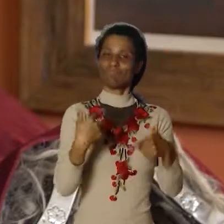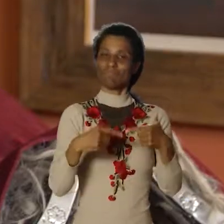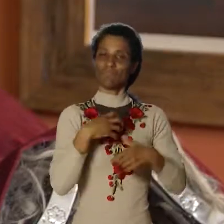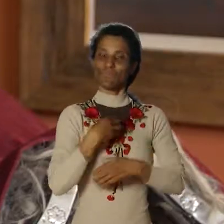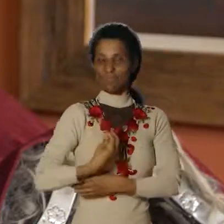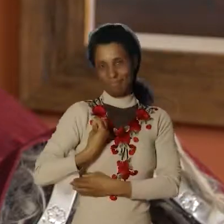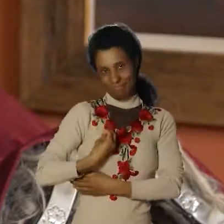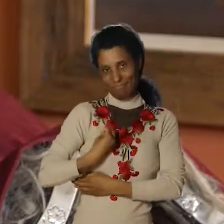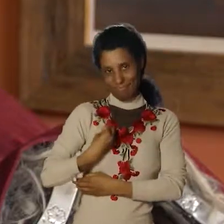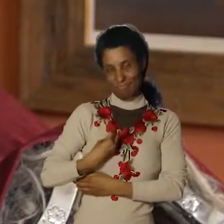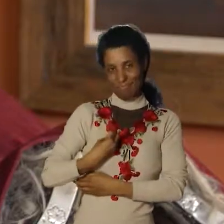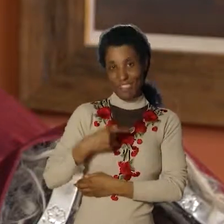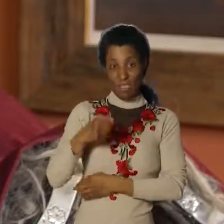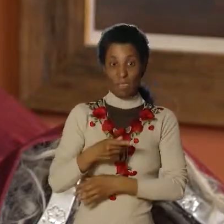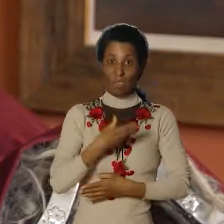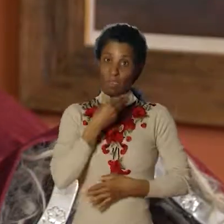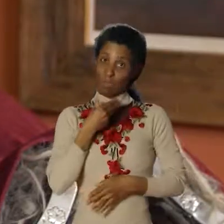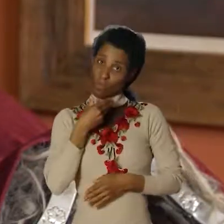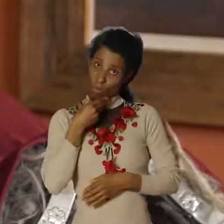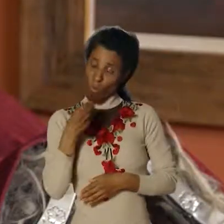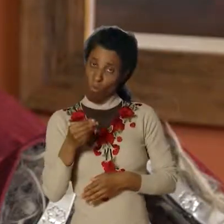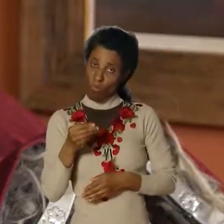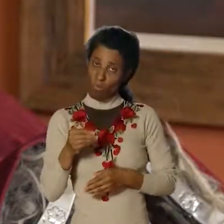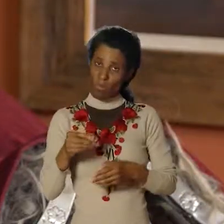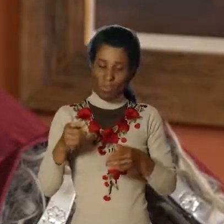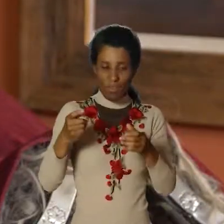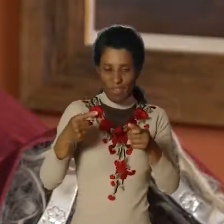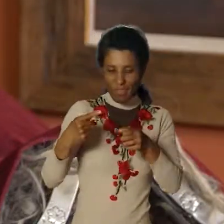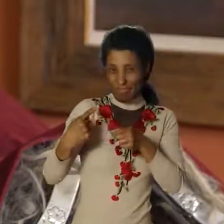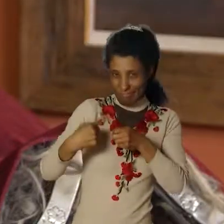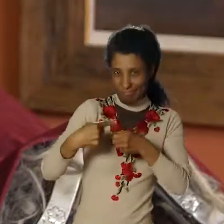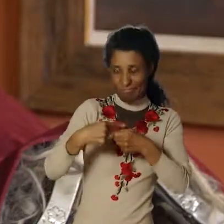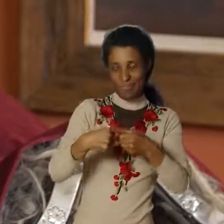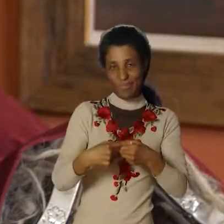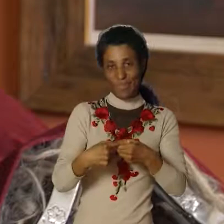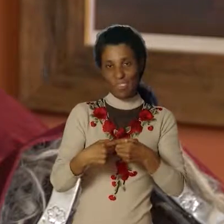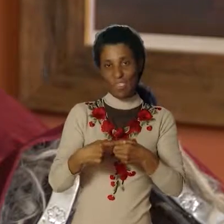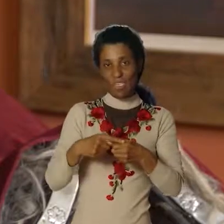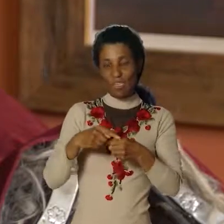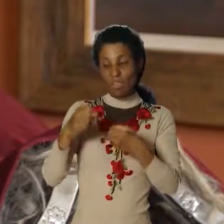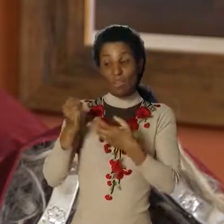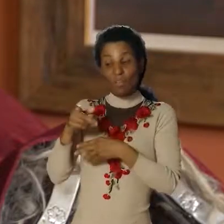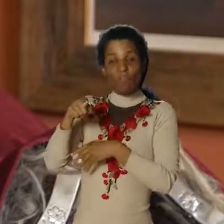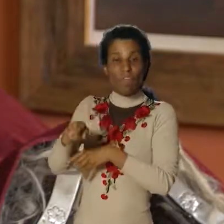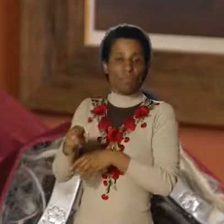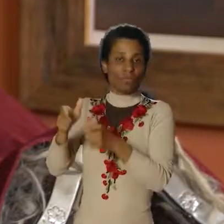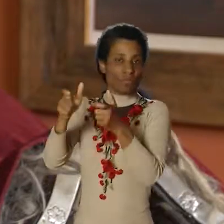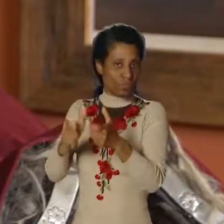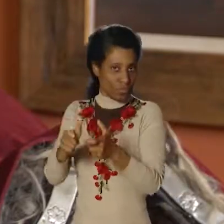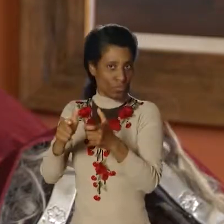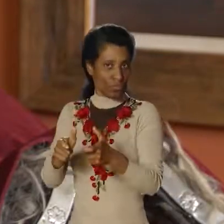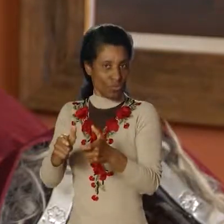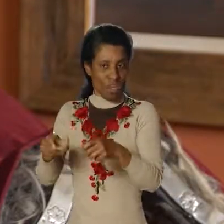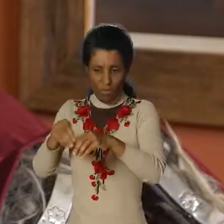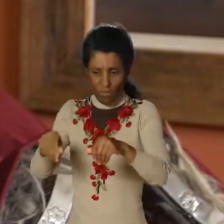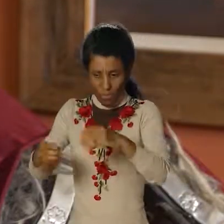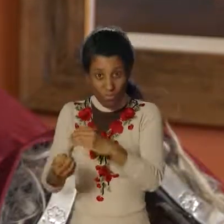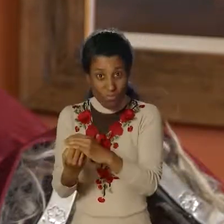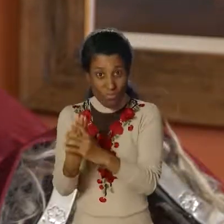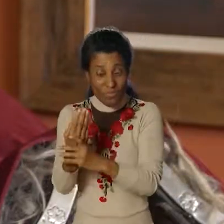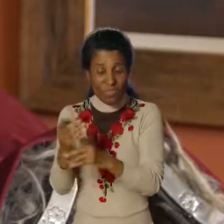do meio de vida, o meio de trabalho. Onde esse homem civilizado, ele é lançado num